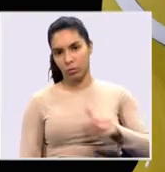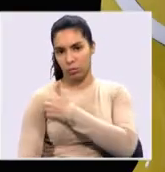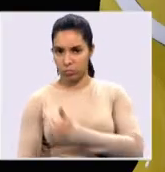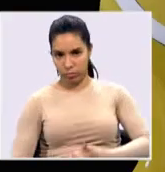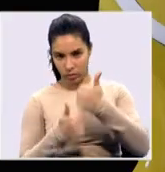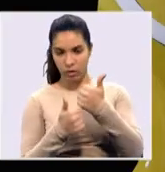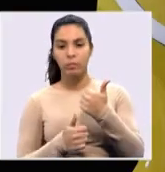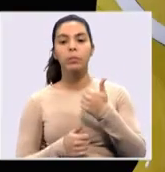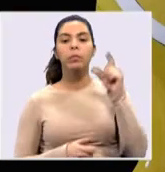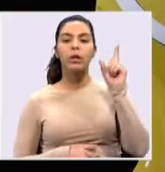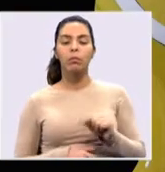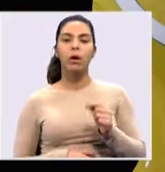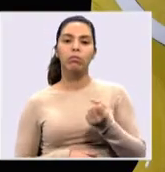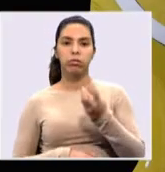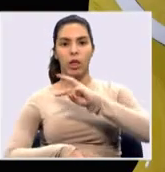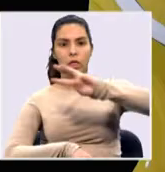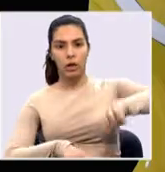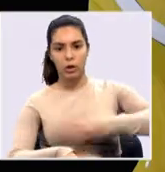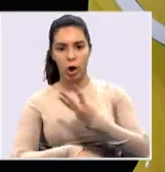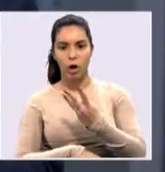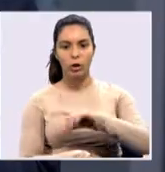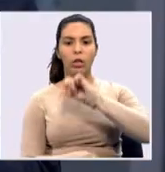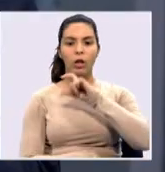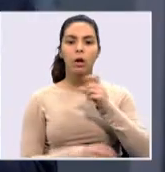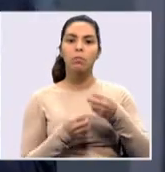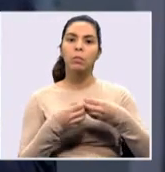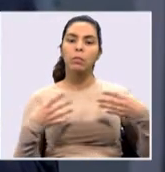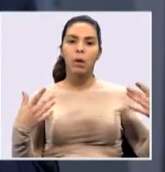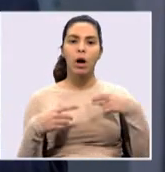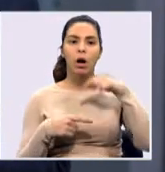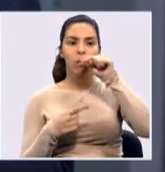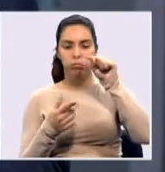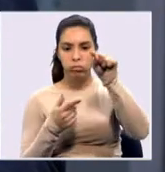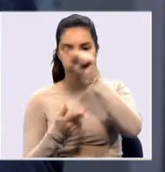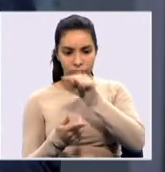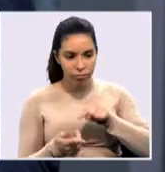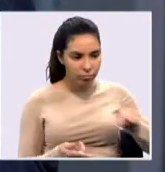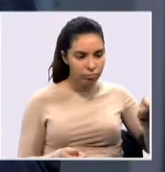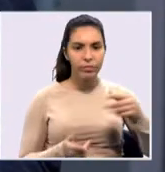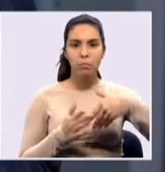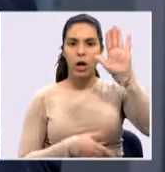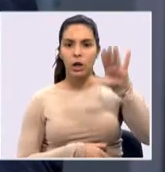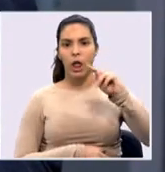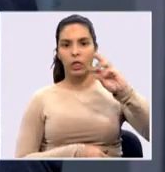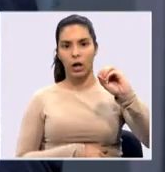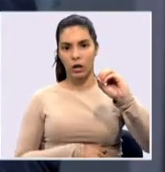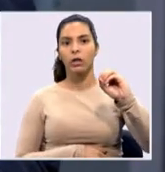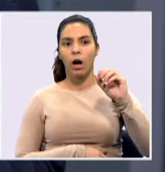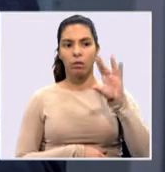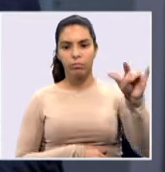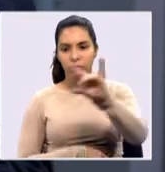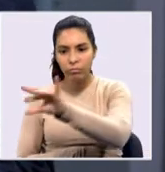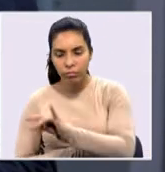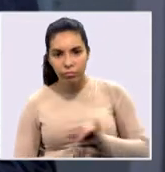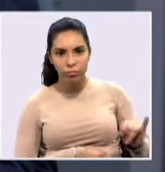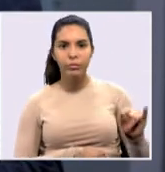ou seja, a nossa oferta permite que em apenas 3 horas o turista consiga conhecer mais de 30 pontos de interesse em Lisboa. Algo que